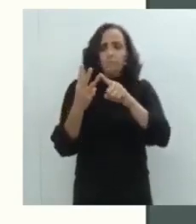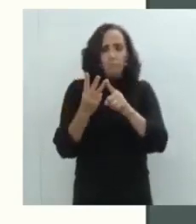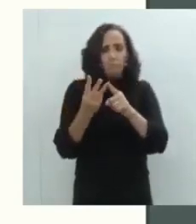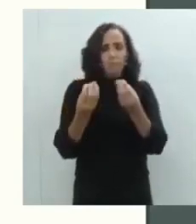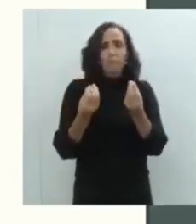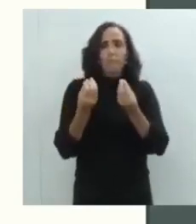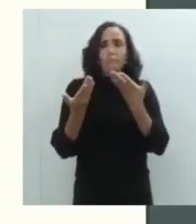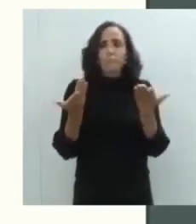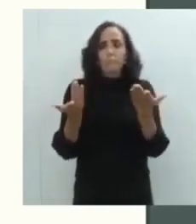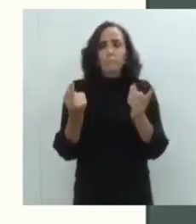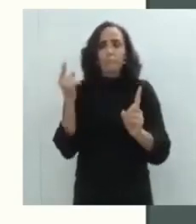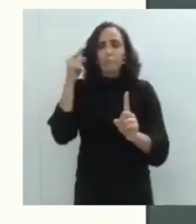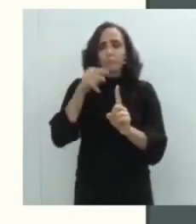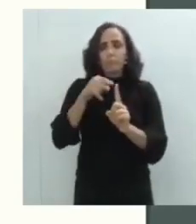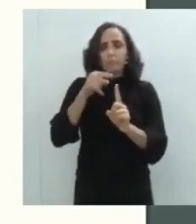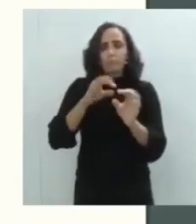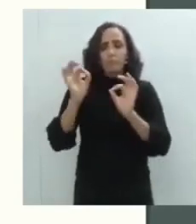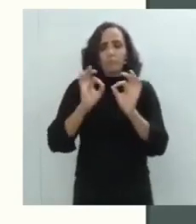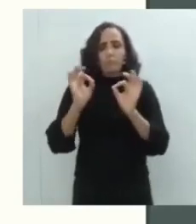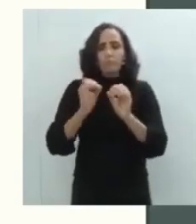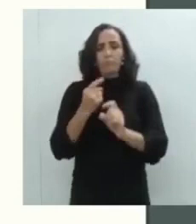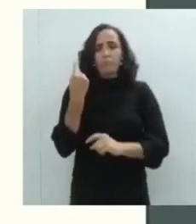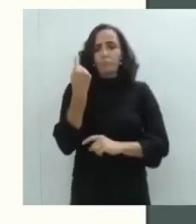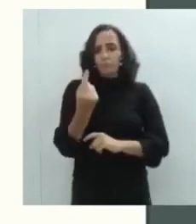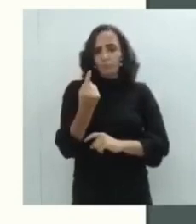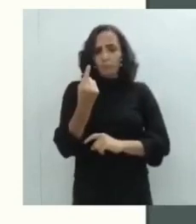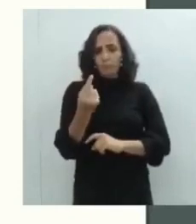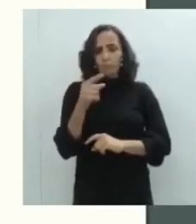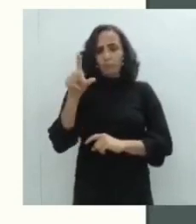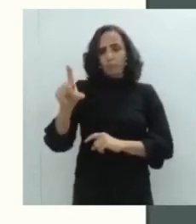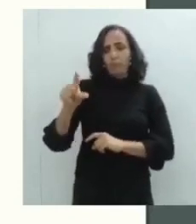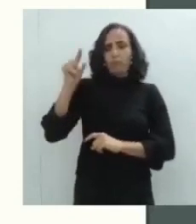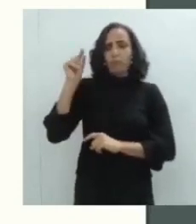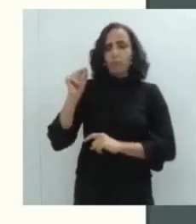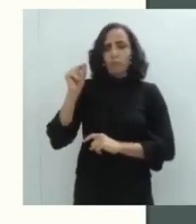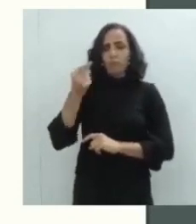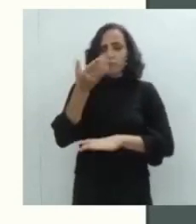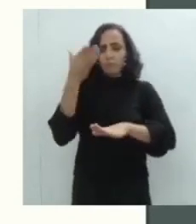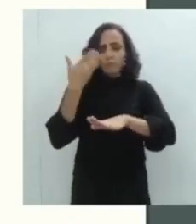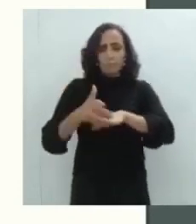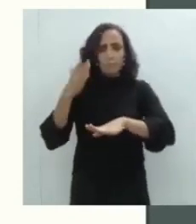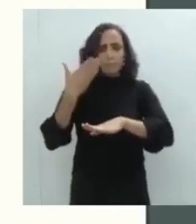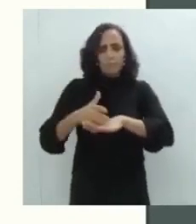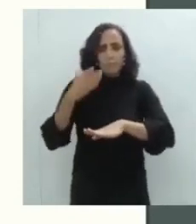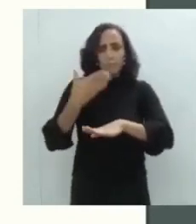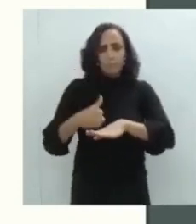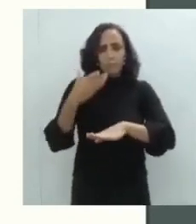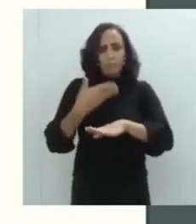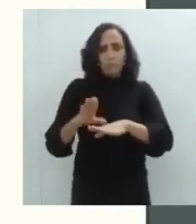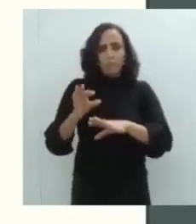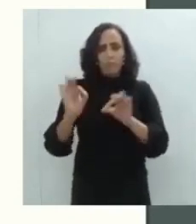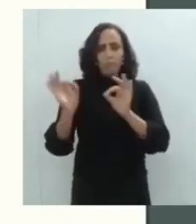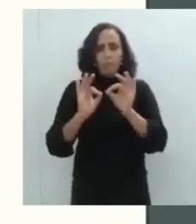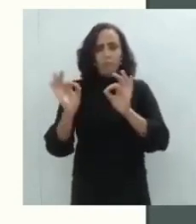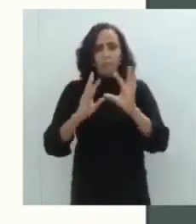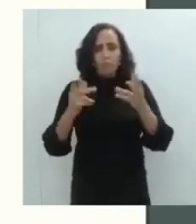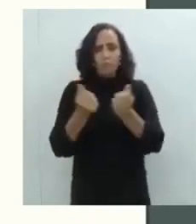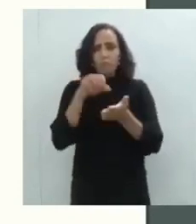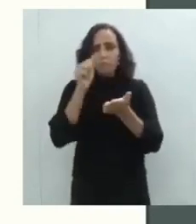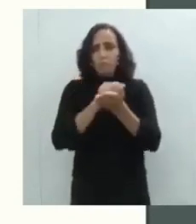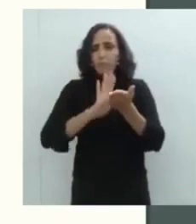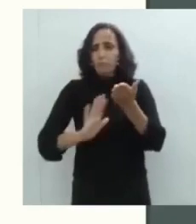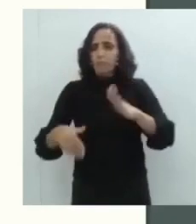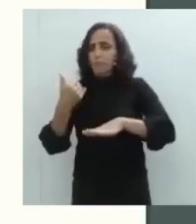mas intencionalmente eu coloquei somente a 1, para que você no exercício da competência 5, lá no fórum, na atividade